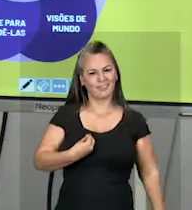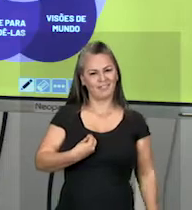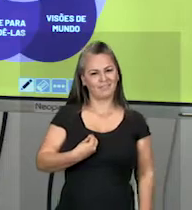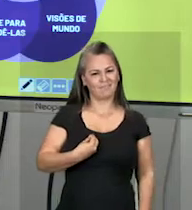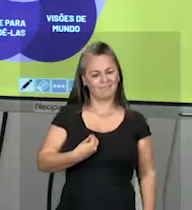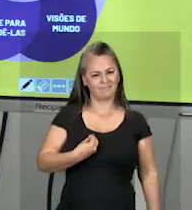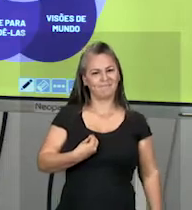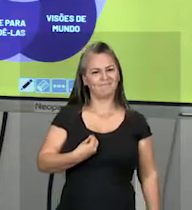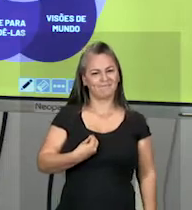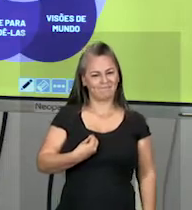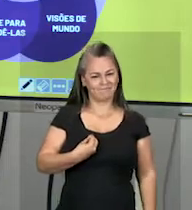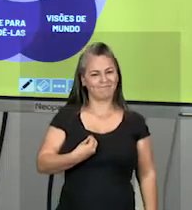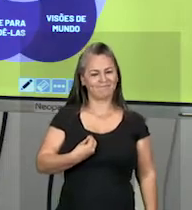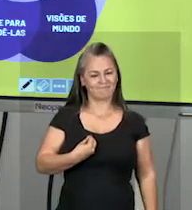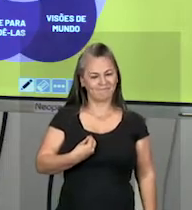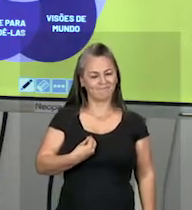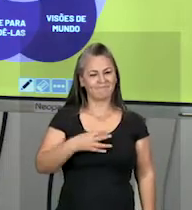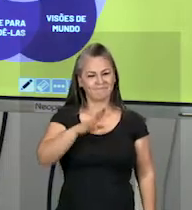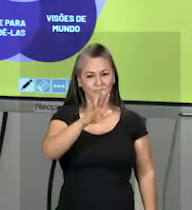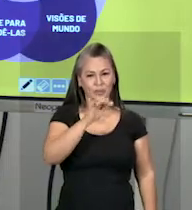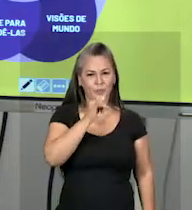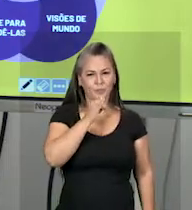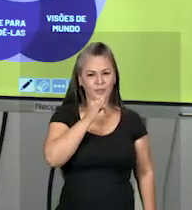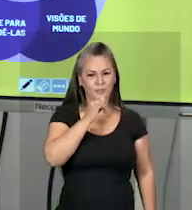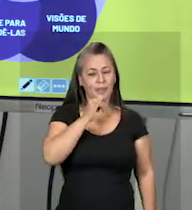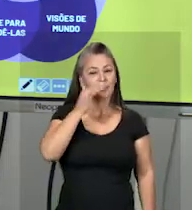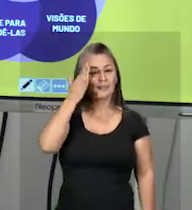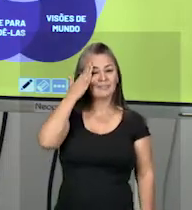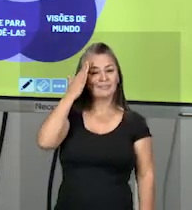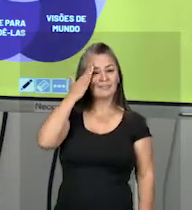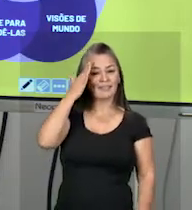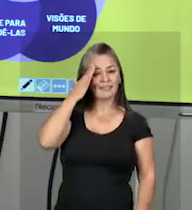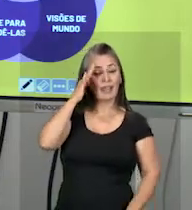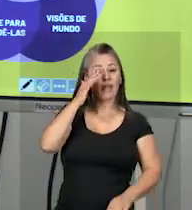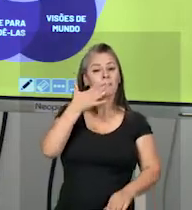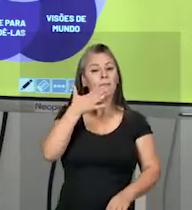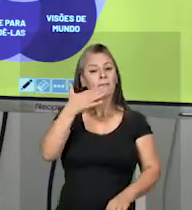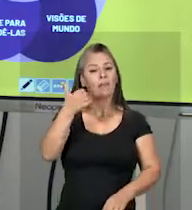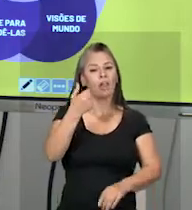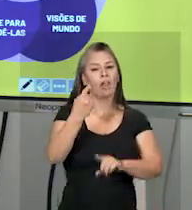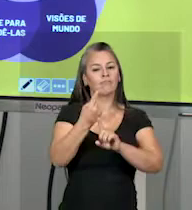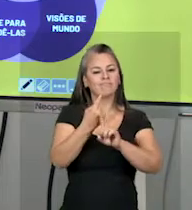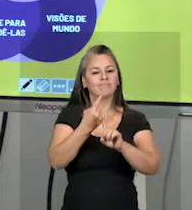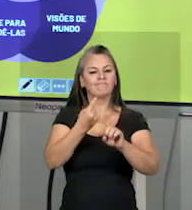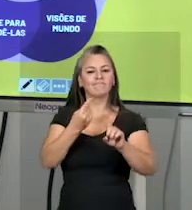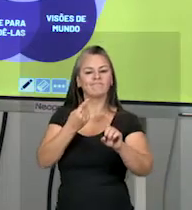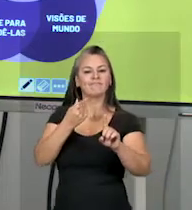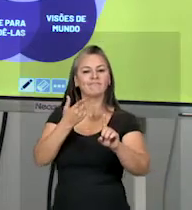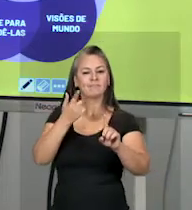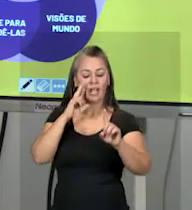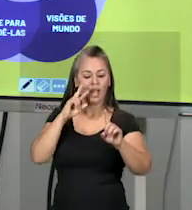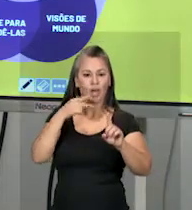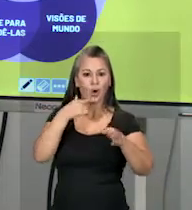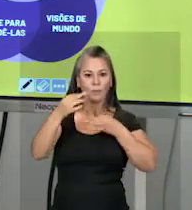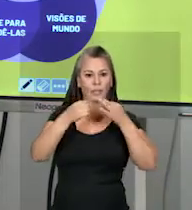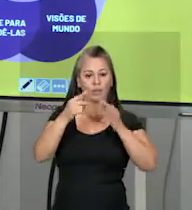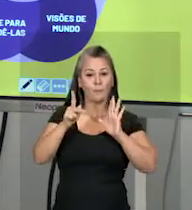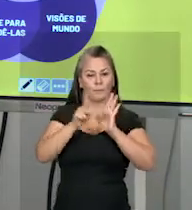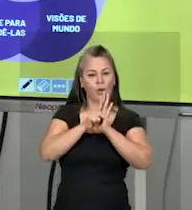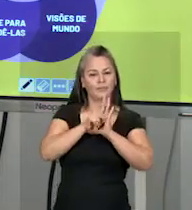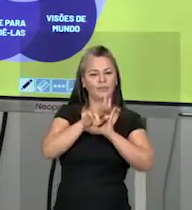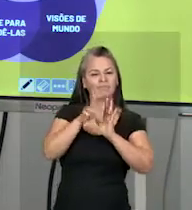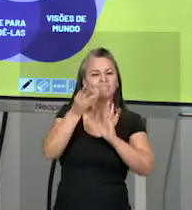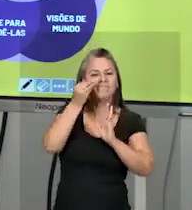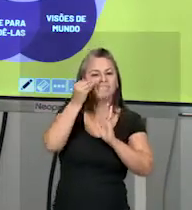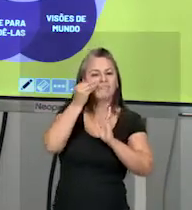Para entender as ideologias com as quais a gente não se identifica, é importante que a gente se afaste das nossas próprias ideologias e convicções e